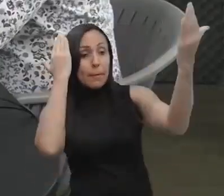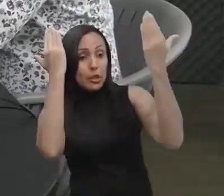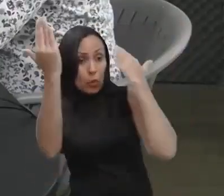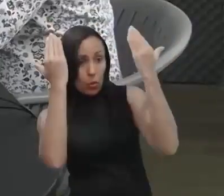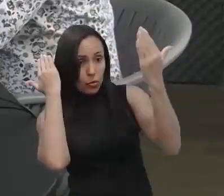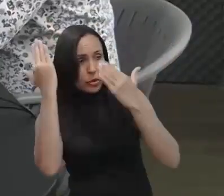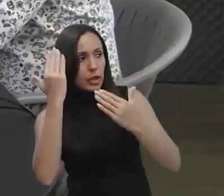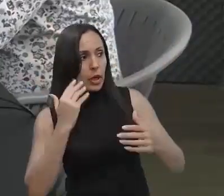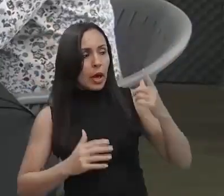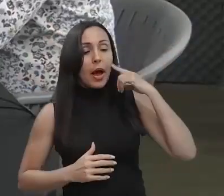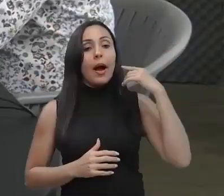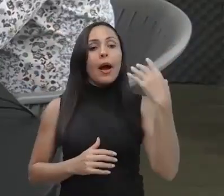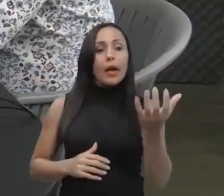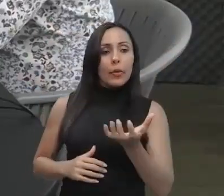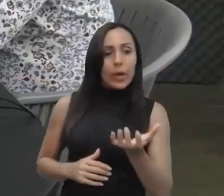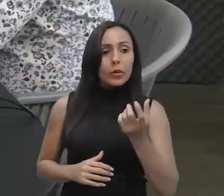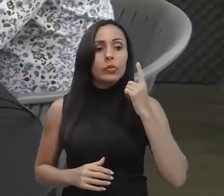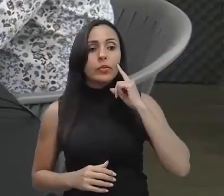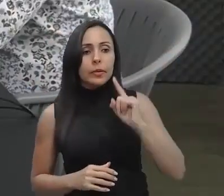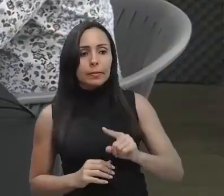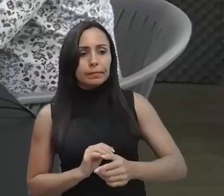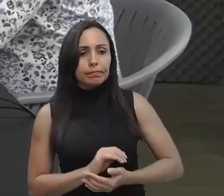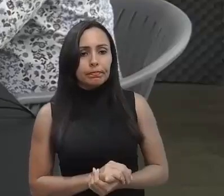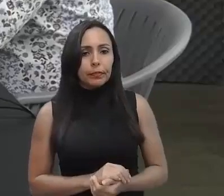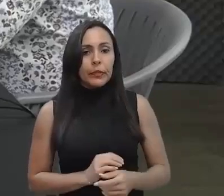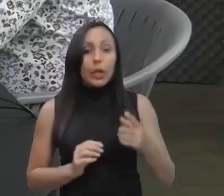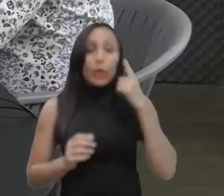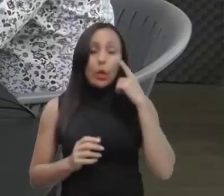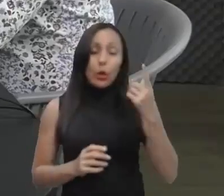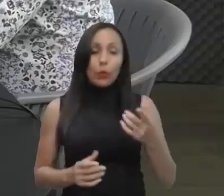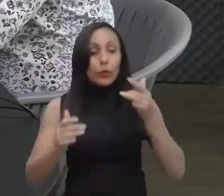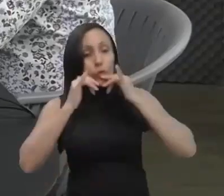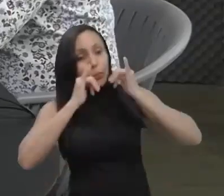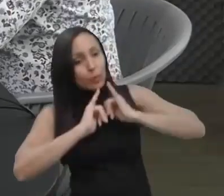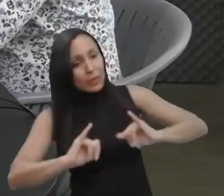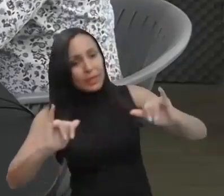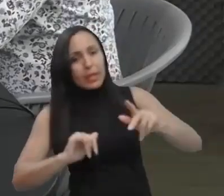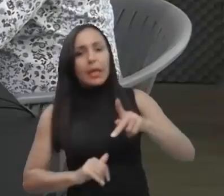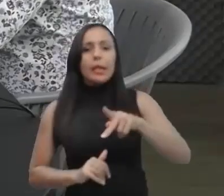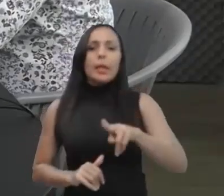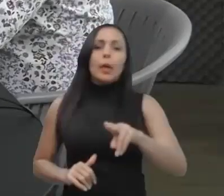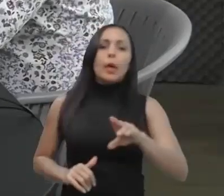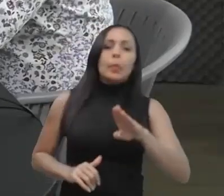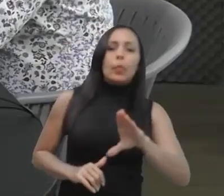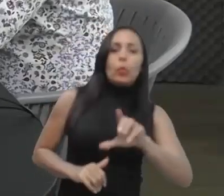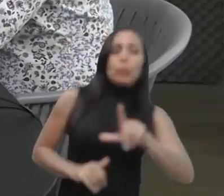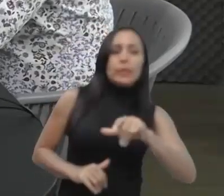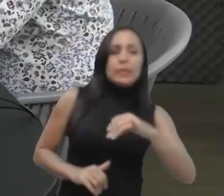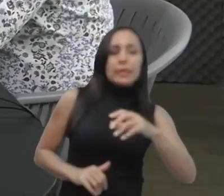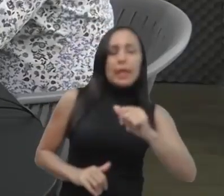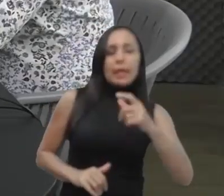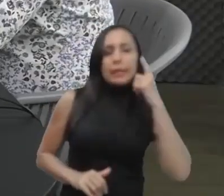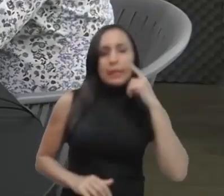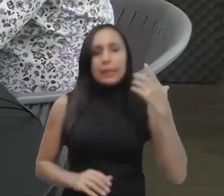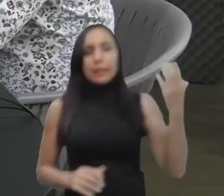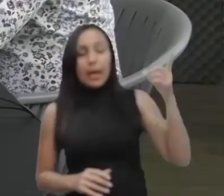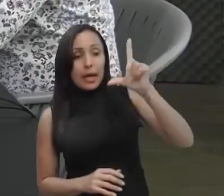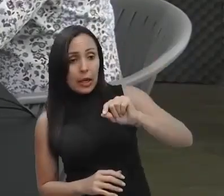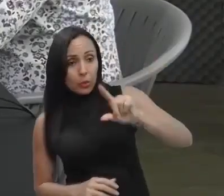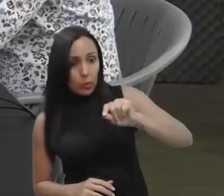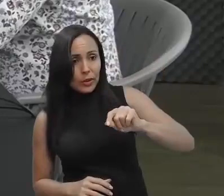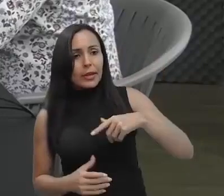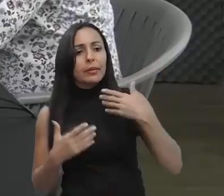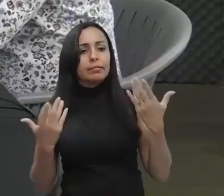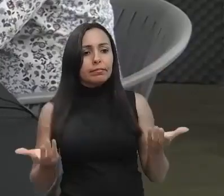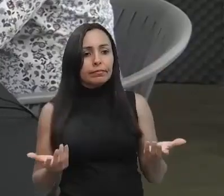quero fazer psicologia terminou que eu fiz publicidade entrei na Universidade Católica de Pernambuco cursei publicidade com